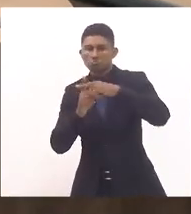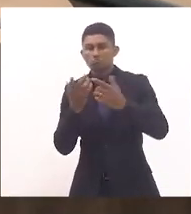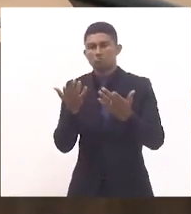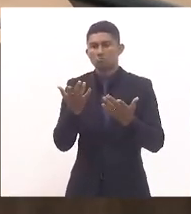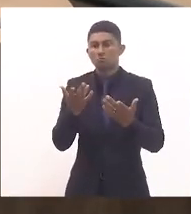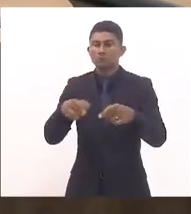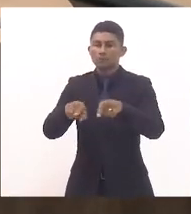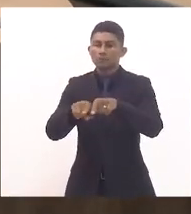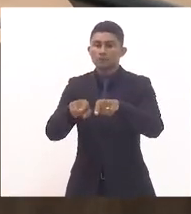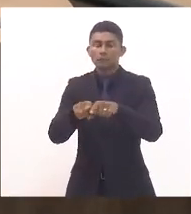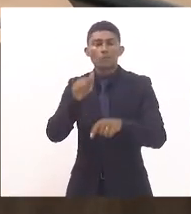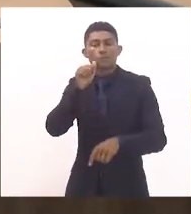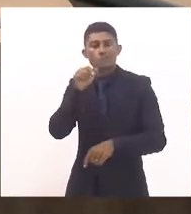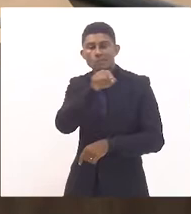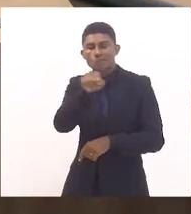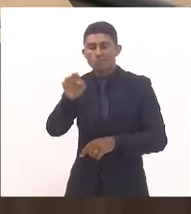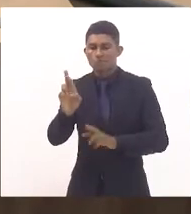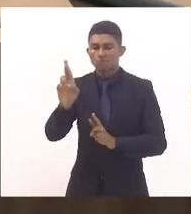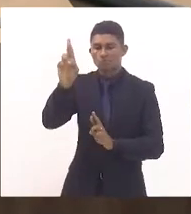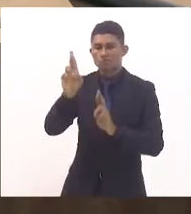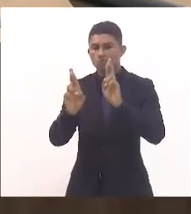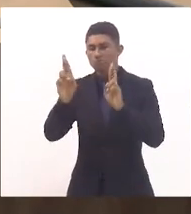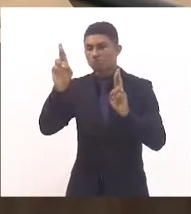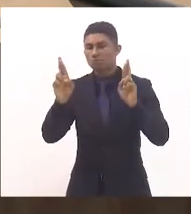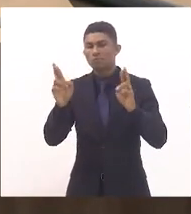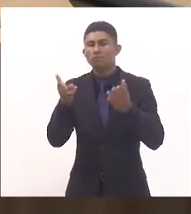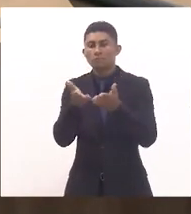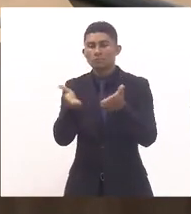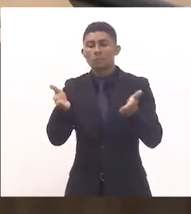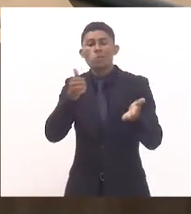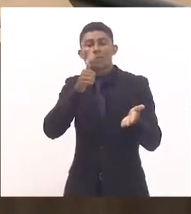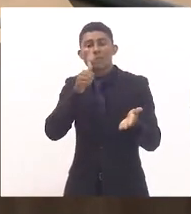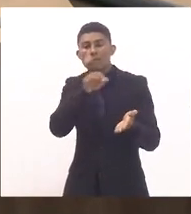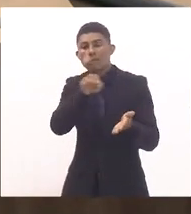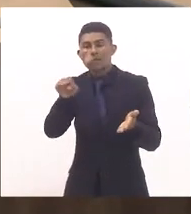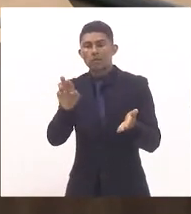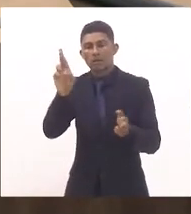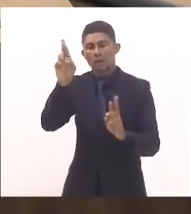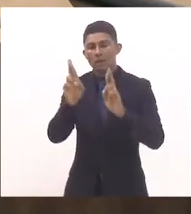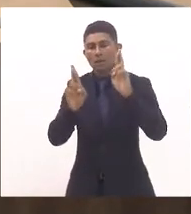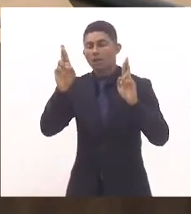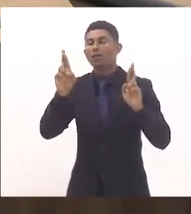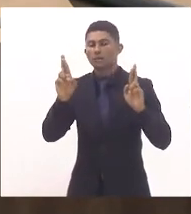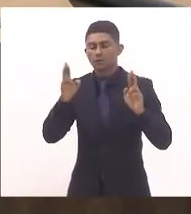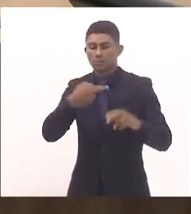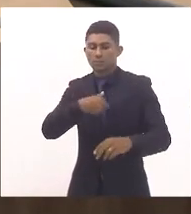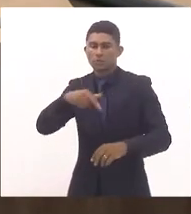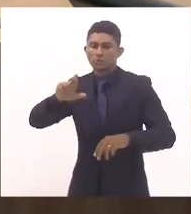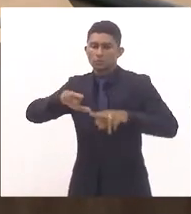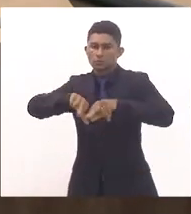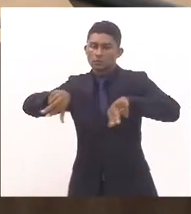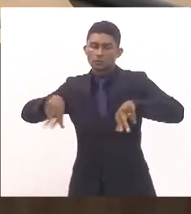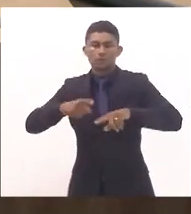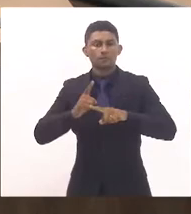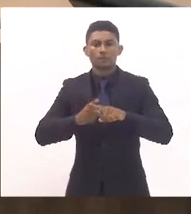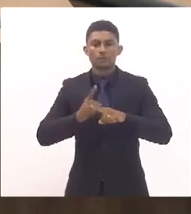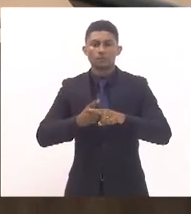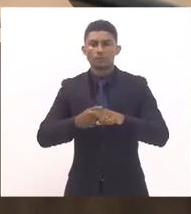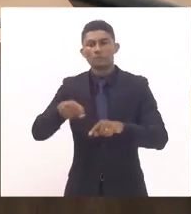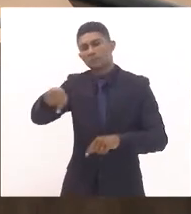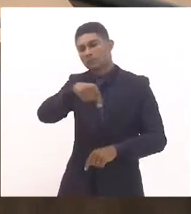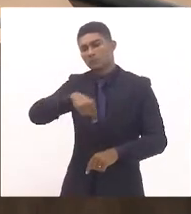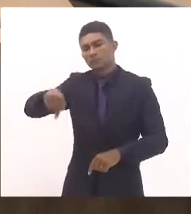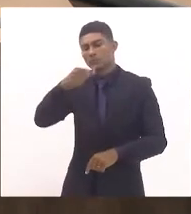dirigentes religiosas, que ampliam também para mulheres lideranças de várias religiões. Porque, de fato, quando falamos